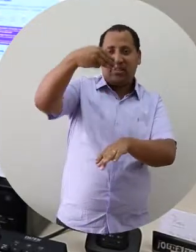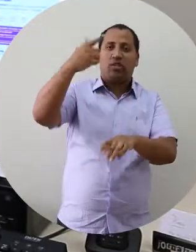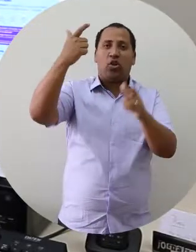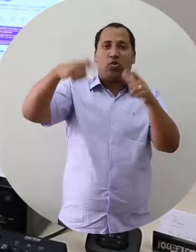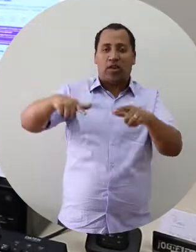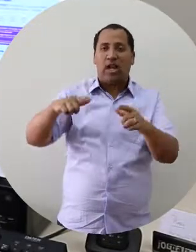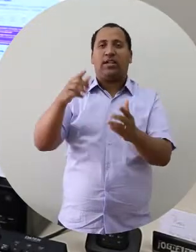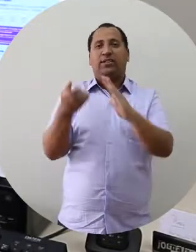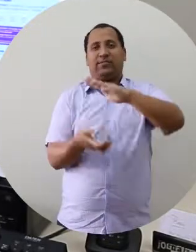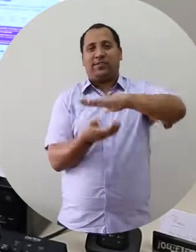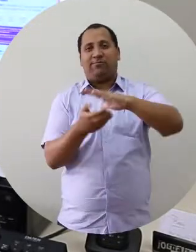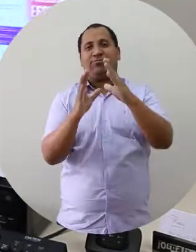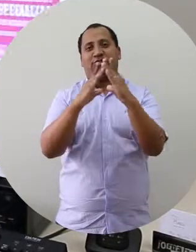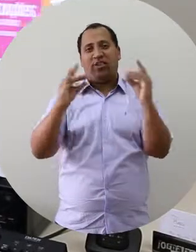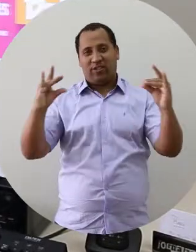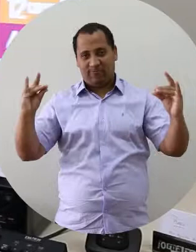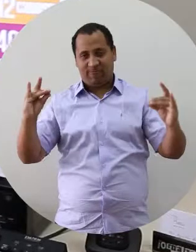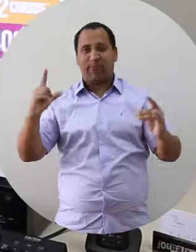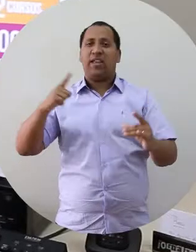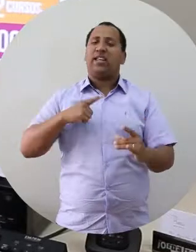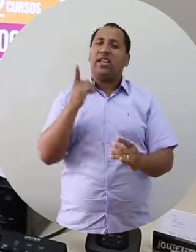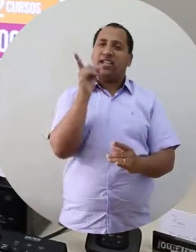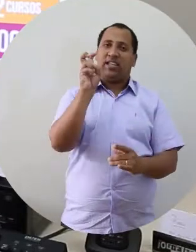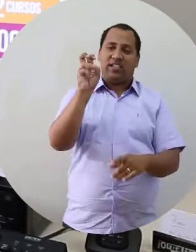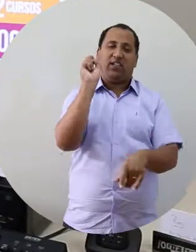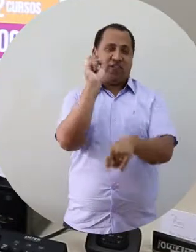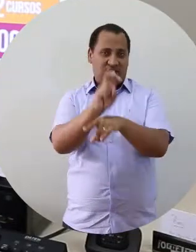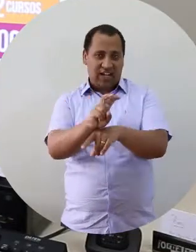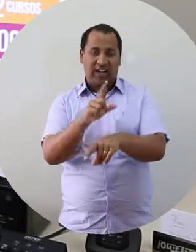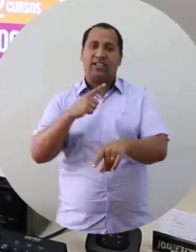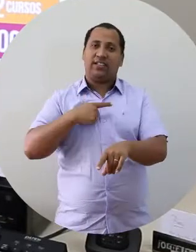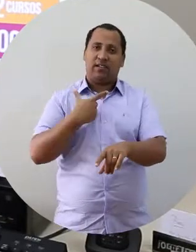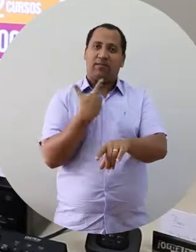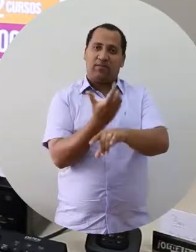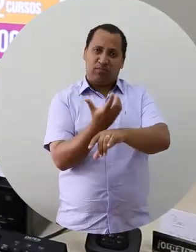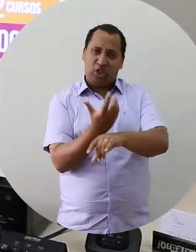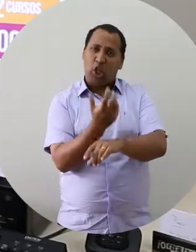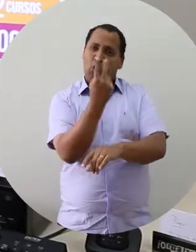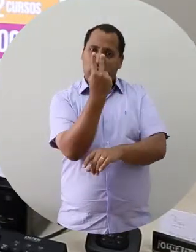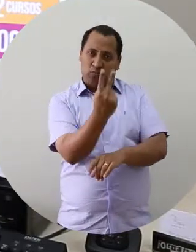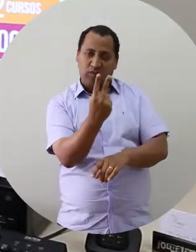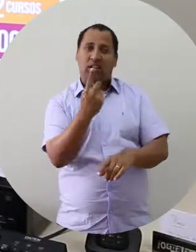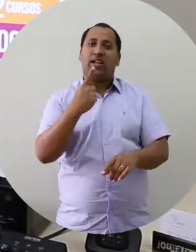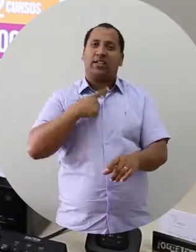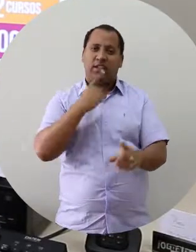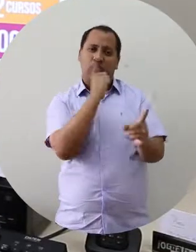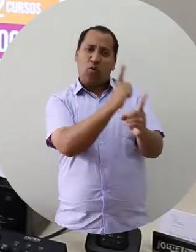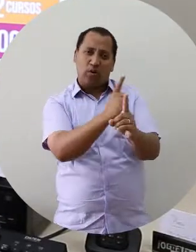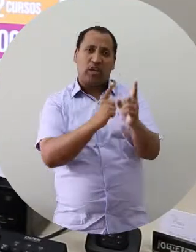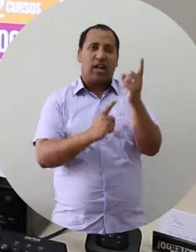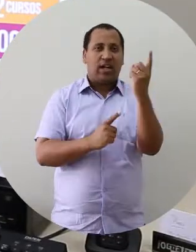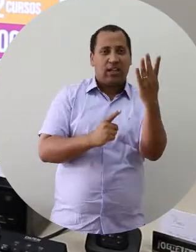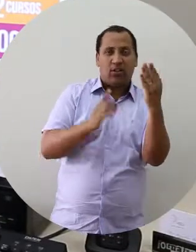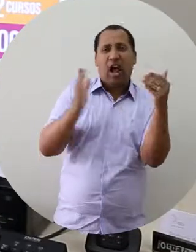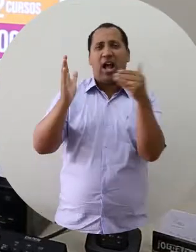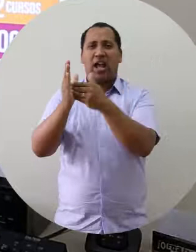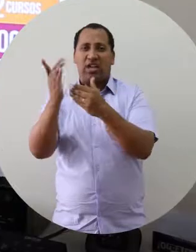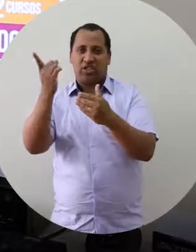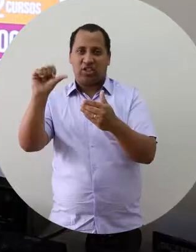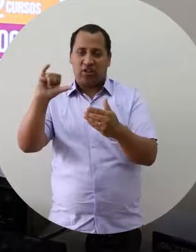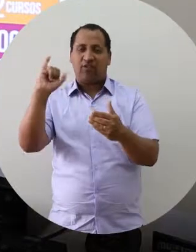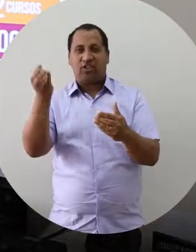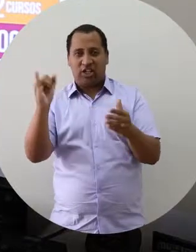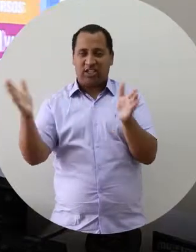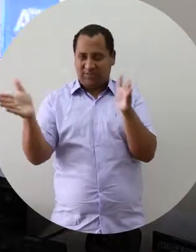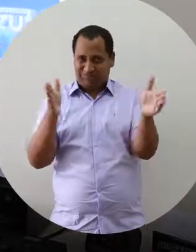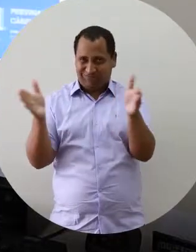do Campus Jaguarão. São ofertadas 15 vagas em 2 componentes curriculares, os quais terão encontros entre 14 e 19 de janeiro